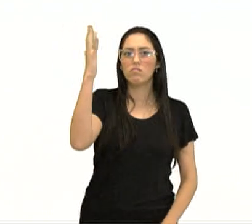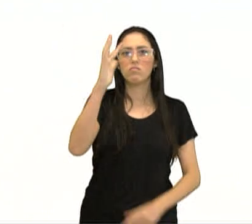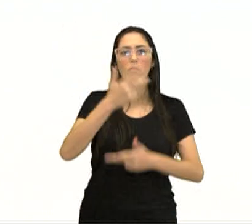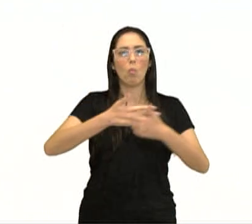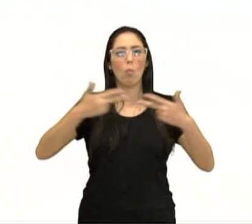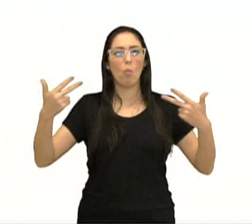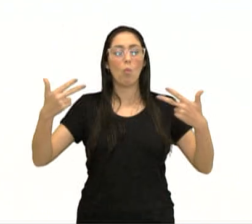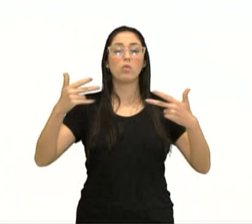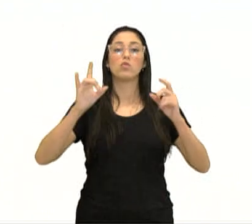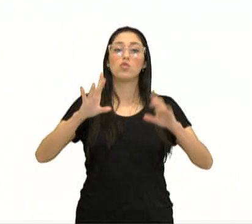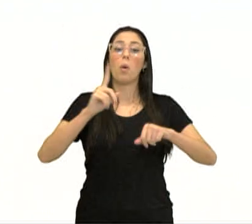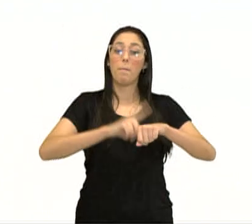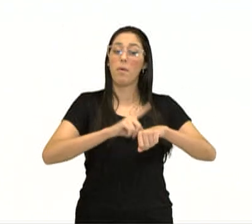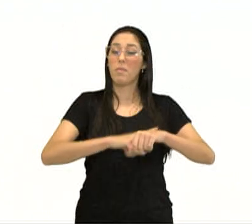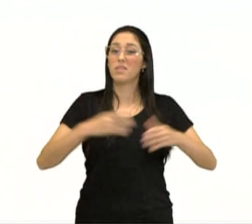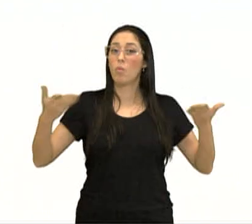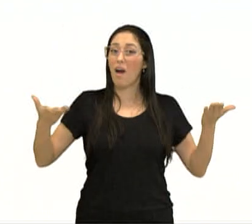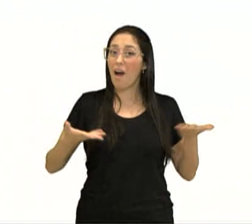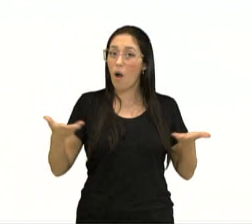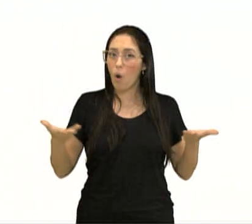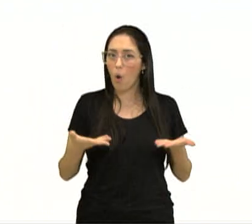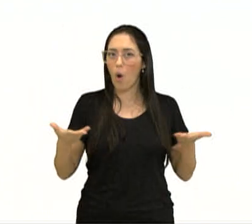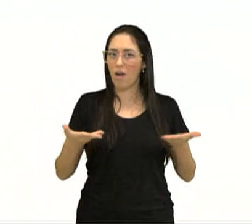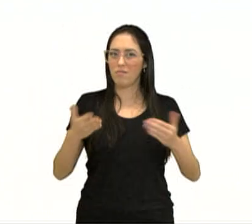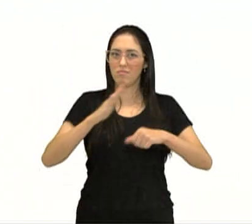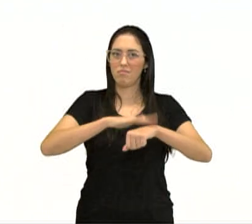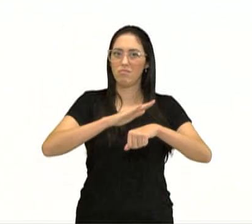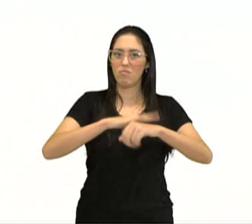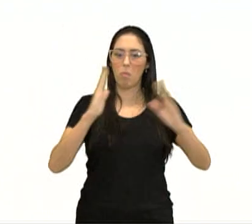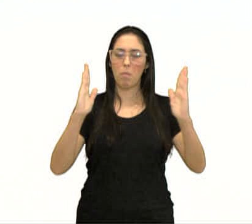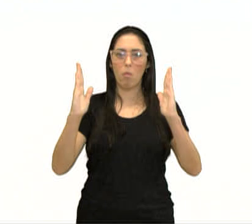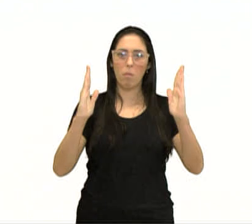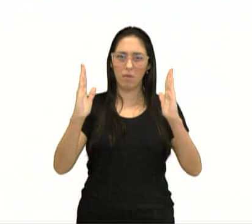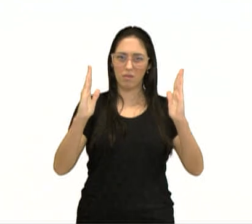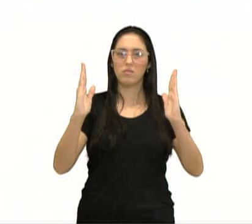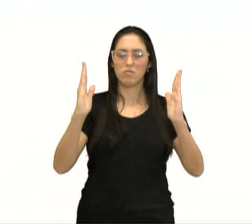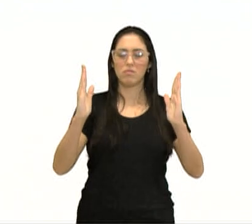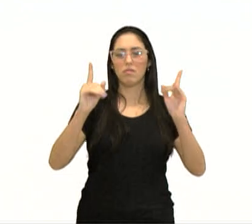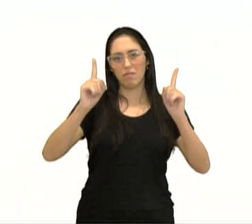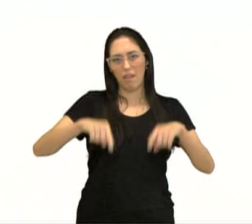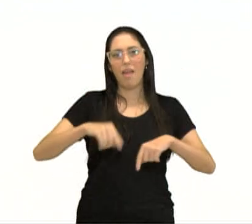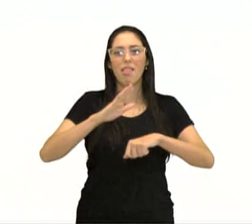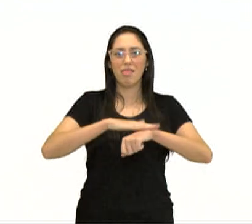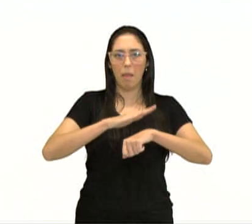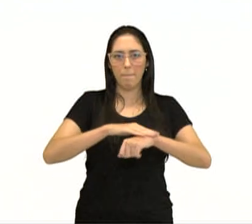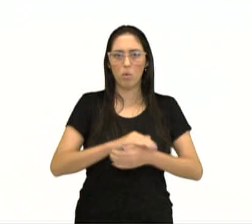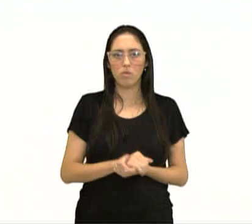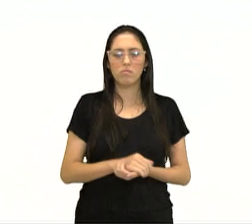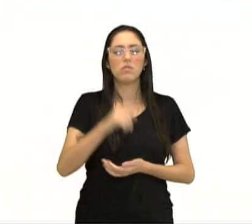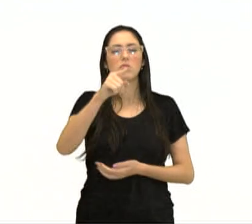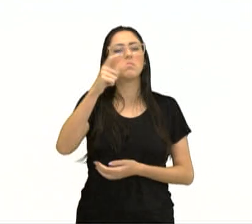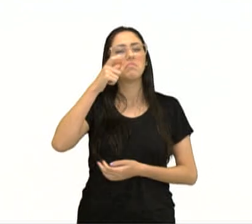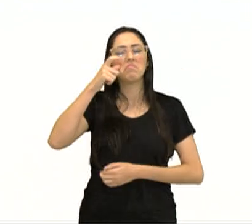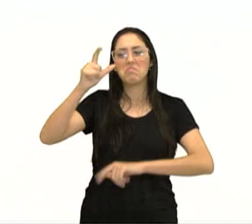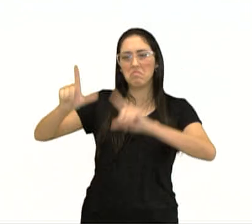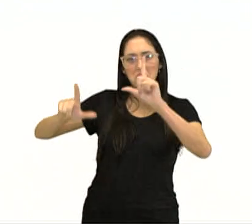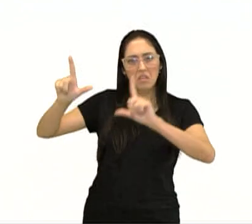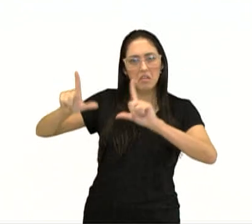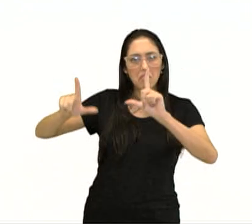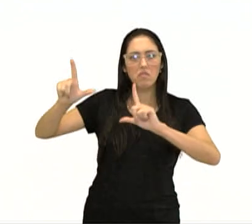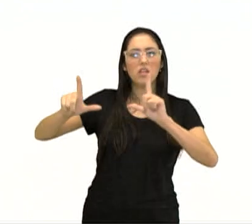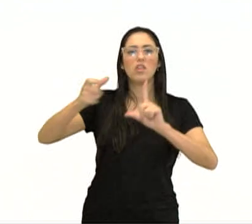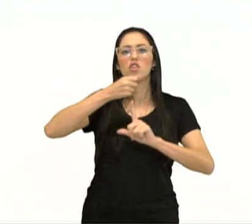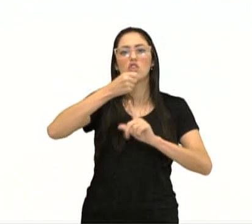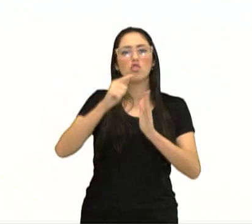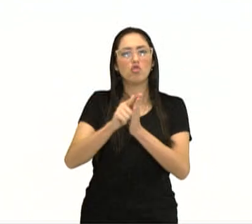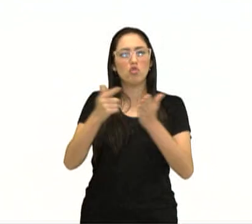seja, como estarão as condições atmosféricas em um determinado momento. Quando você está assistindo telejornal, você está lá